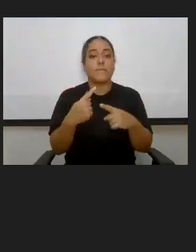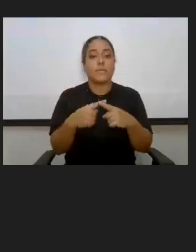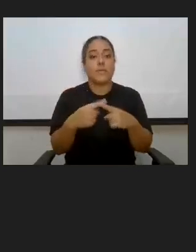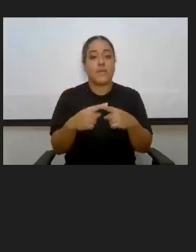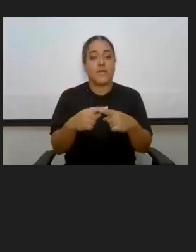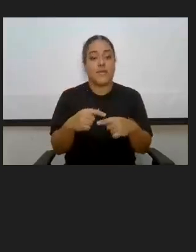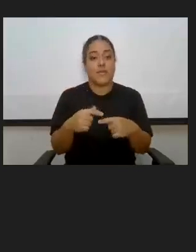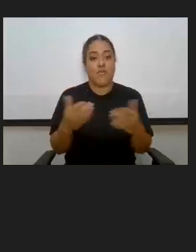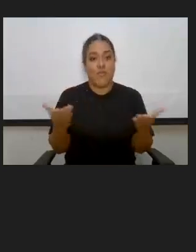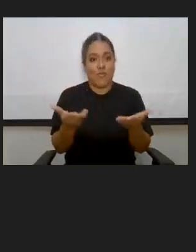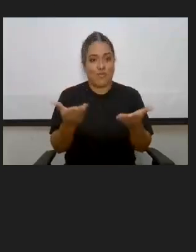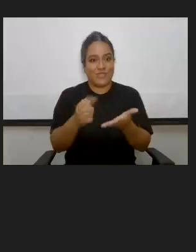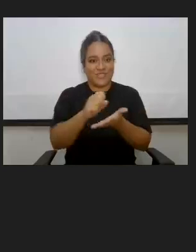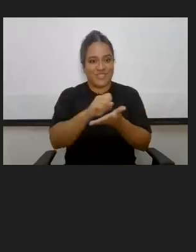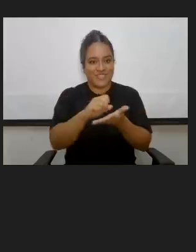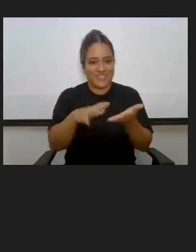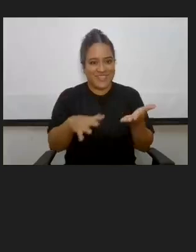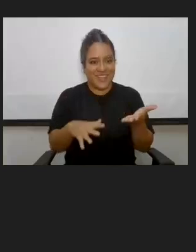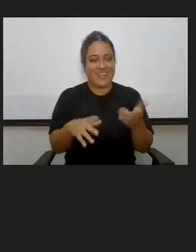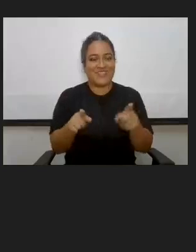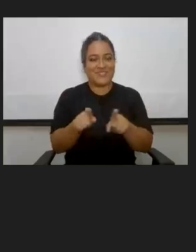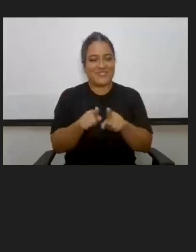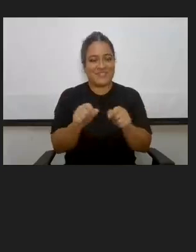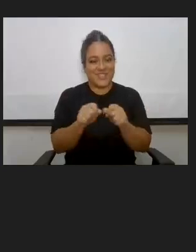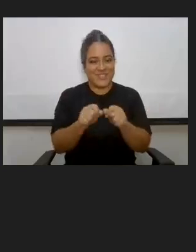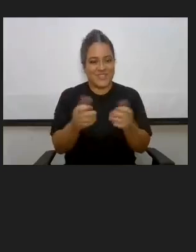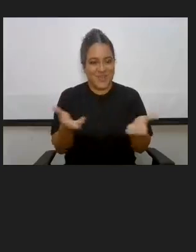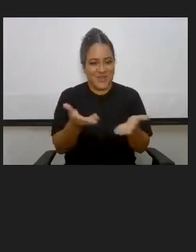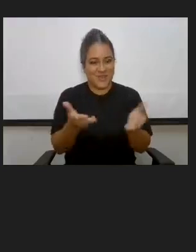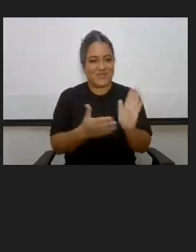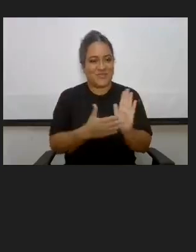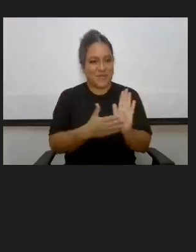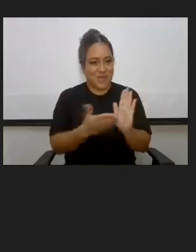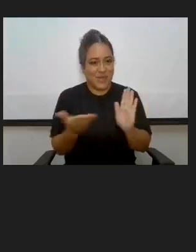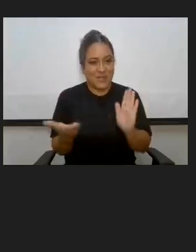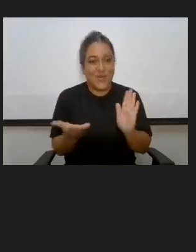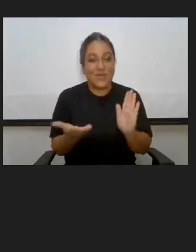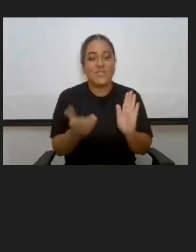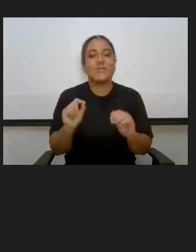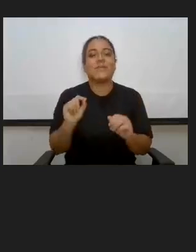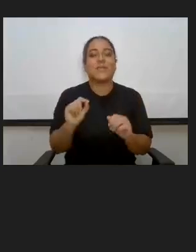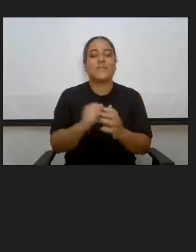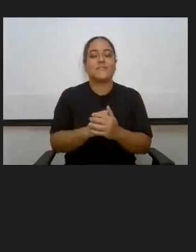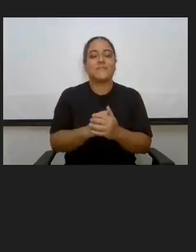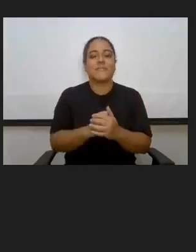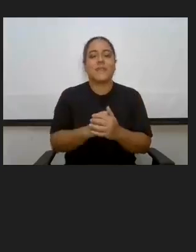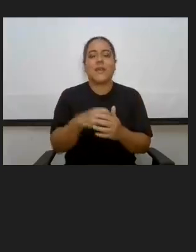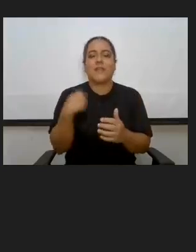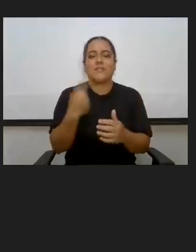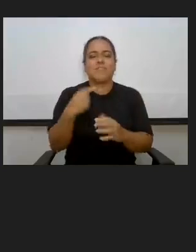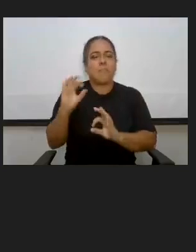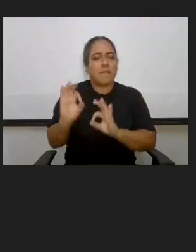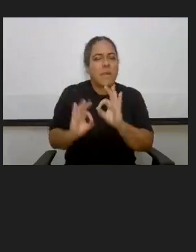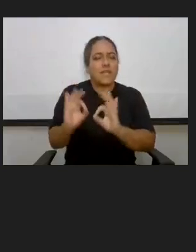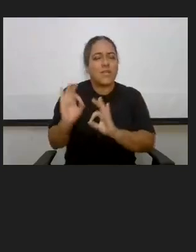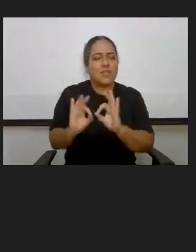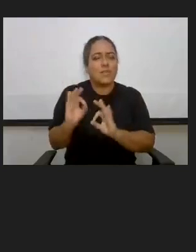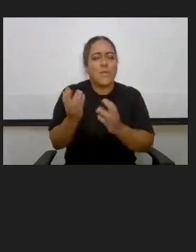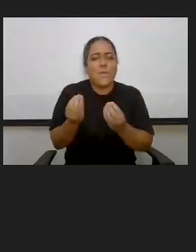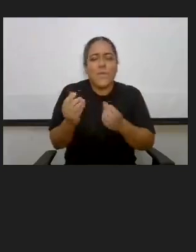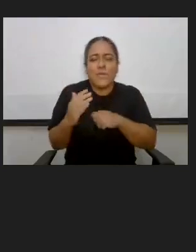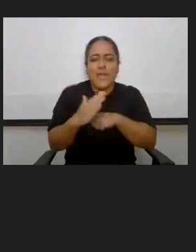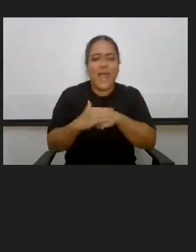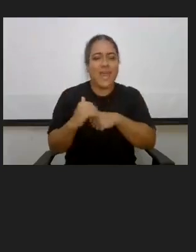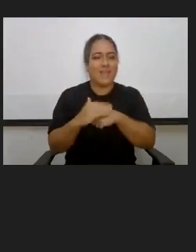essa atividade que a gente propõe hoje é uma atividade que a gente planejou com muito carinho.